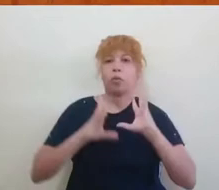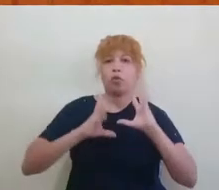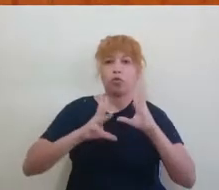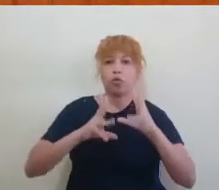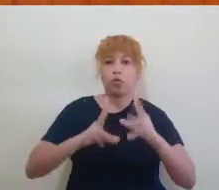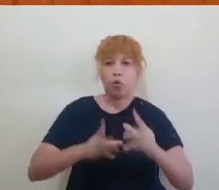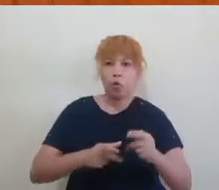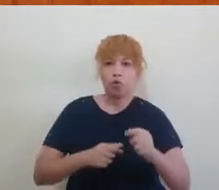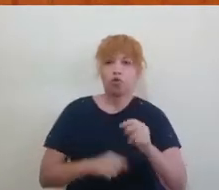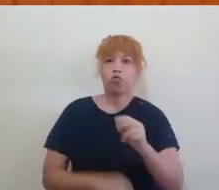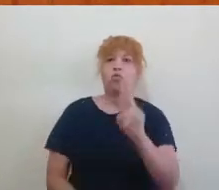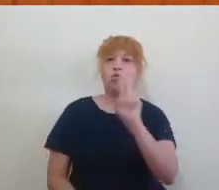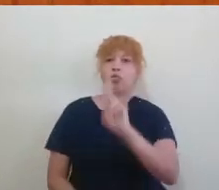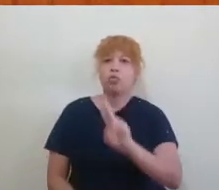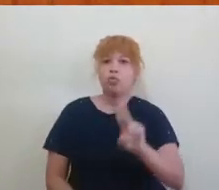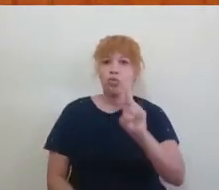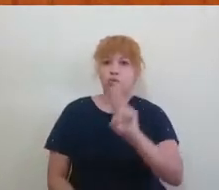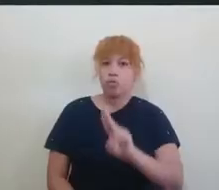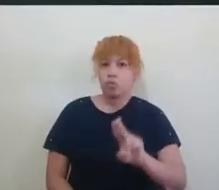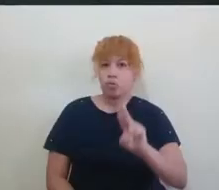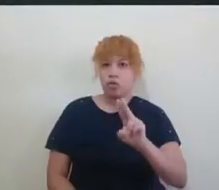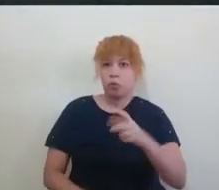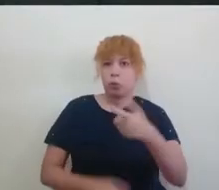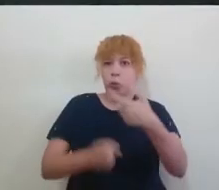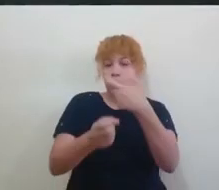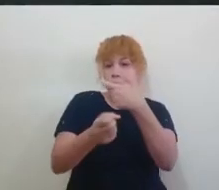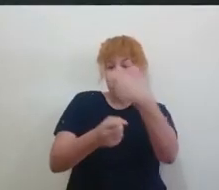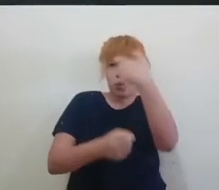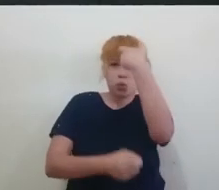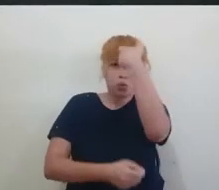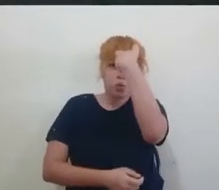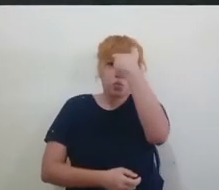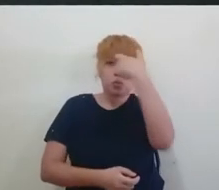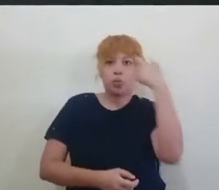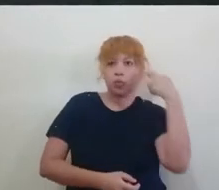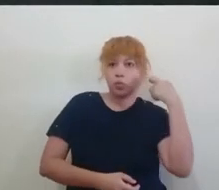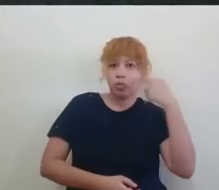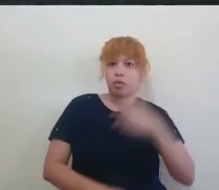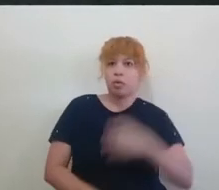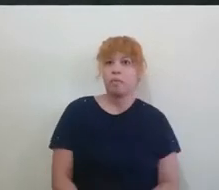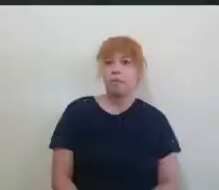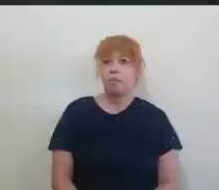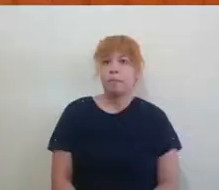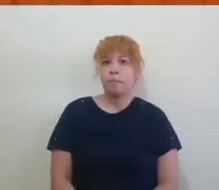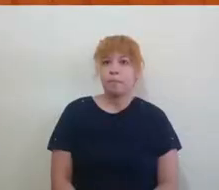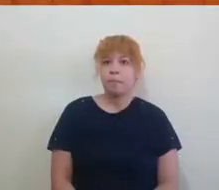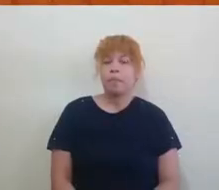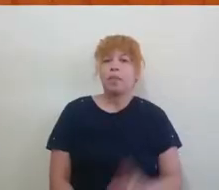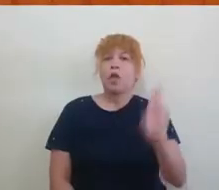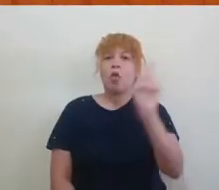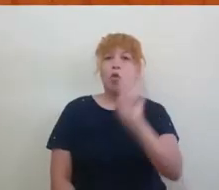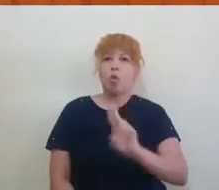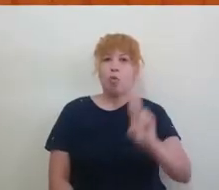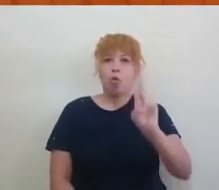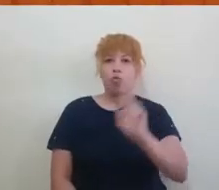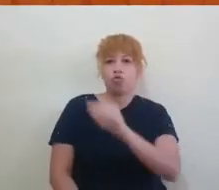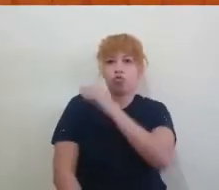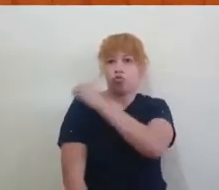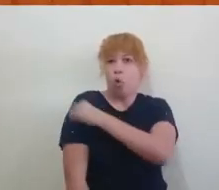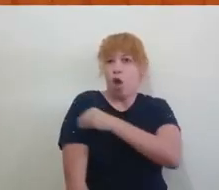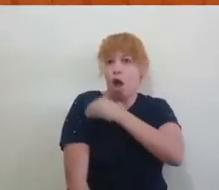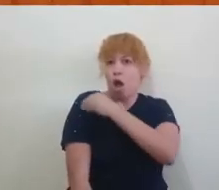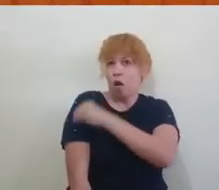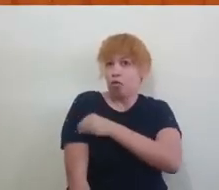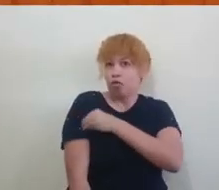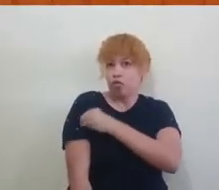tapete sanitizante. A Universidade Federal Rural de